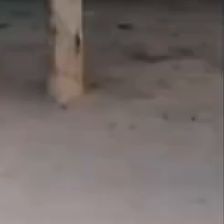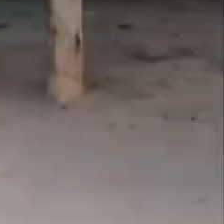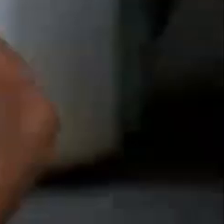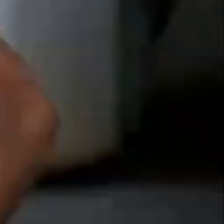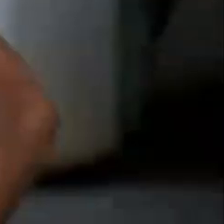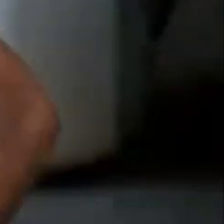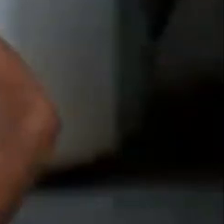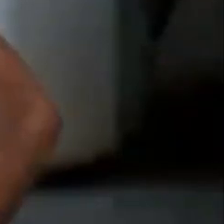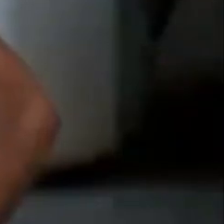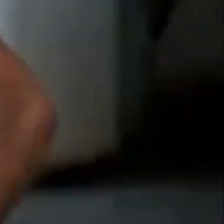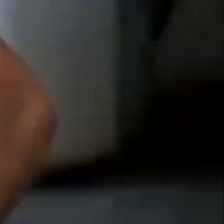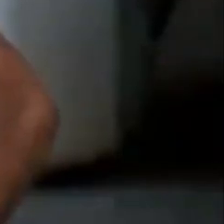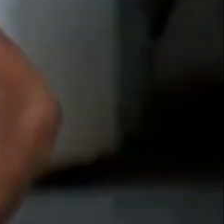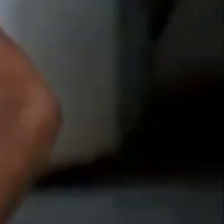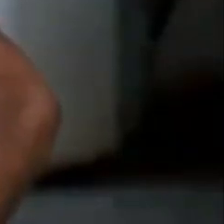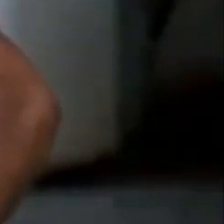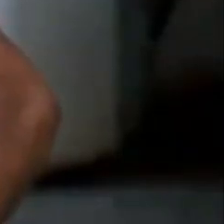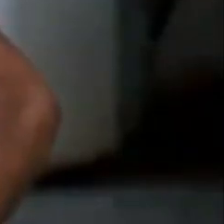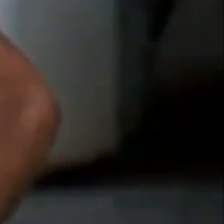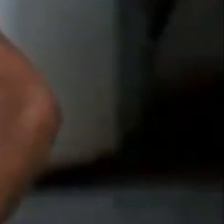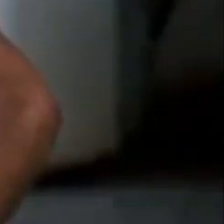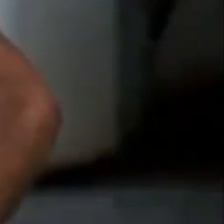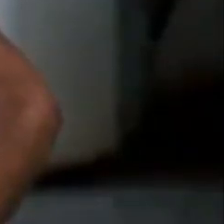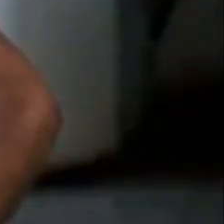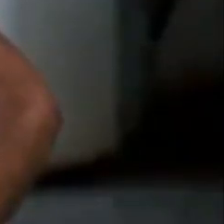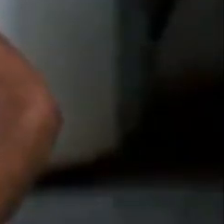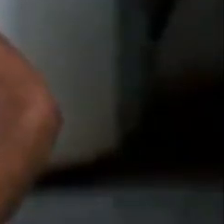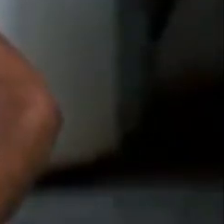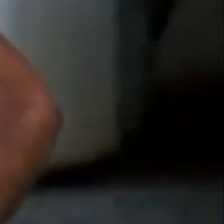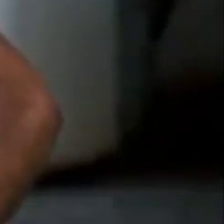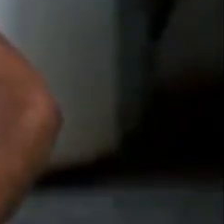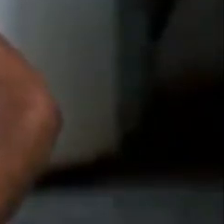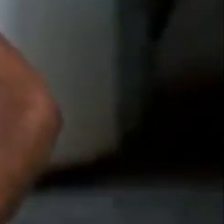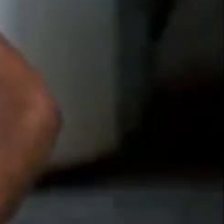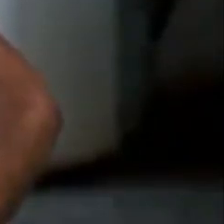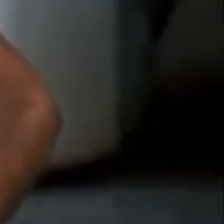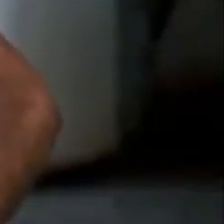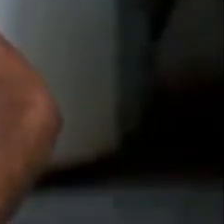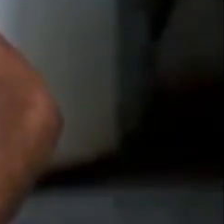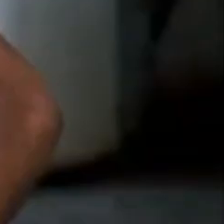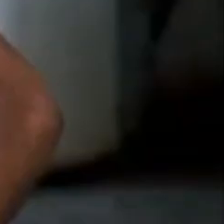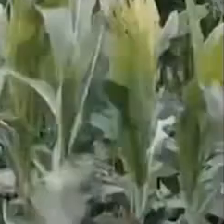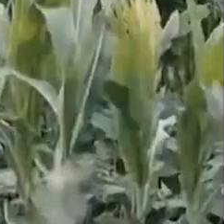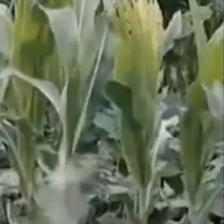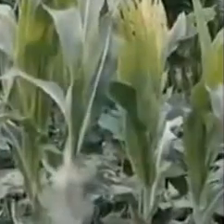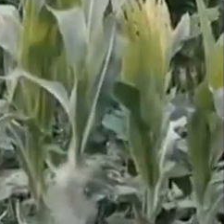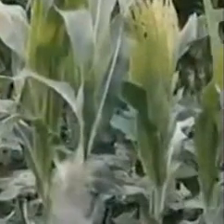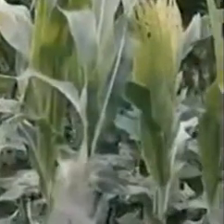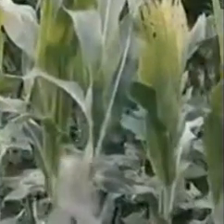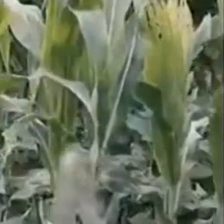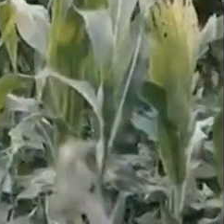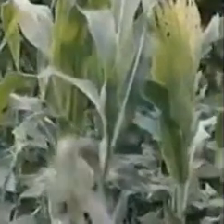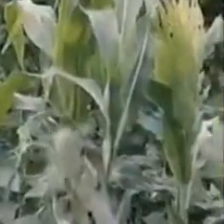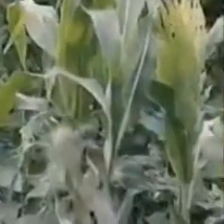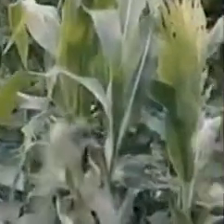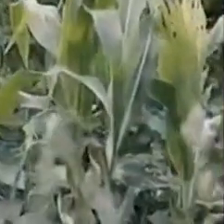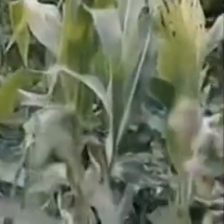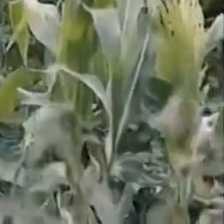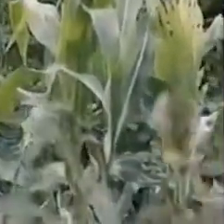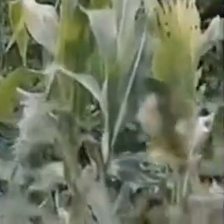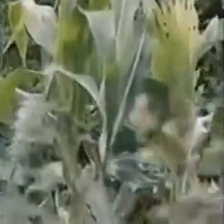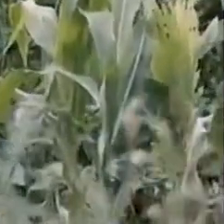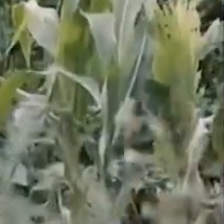dizer assim esse amor pela terra eh ele foi ele ficou muito claro para mim com esse com com a escola famíliar gr de